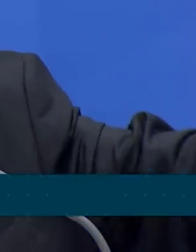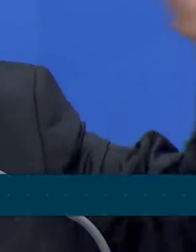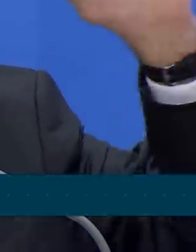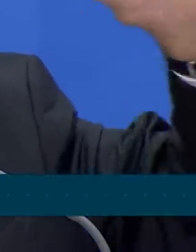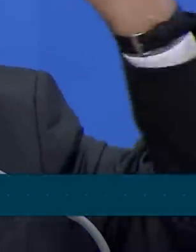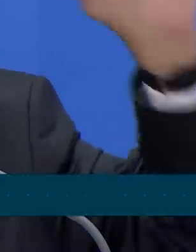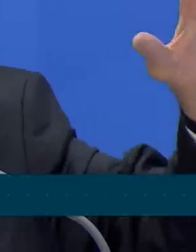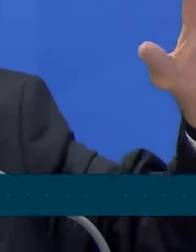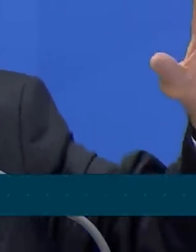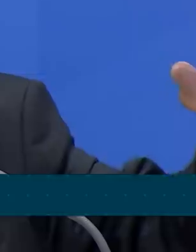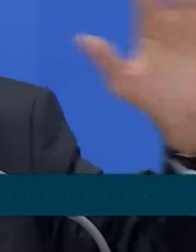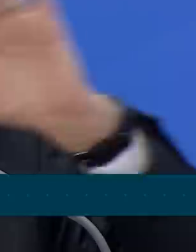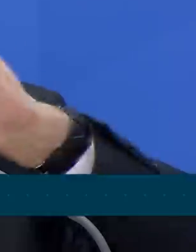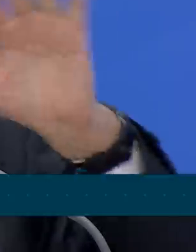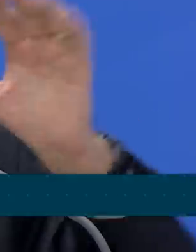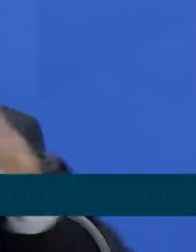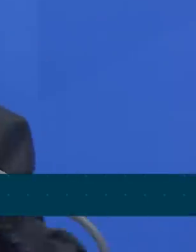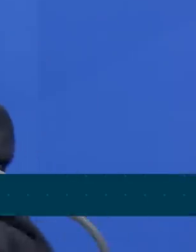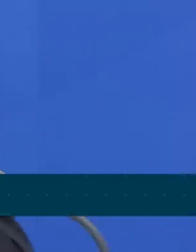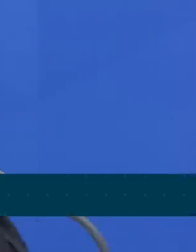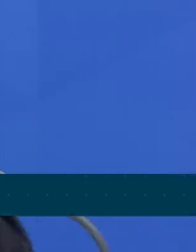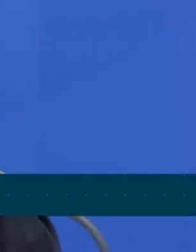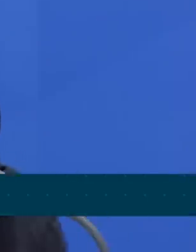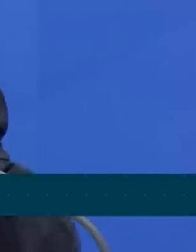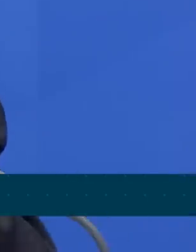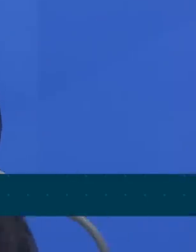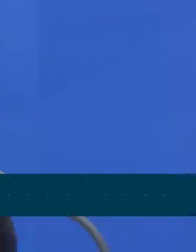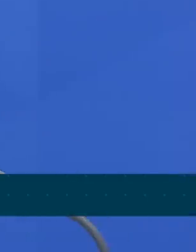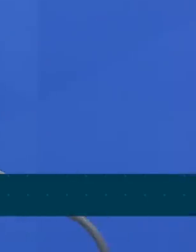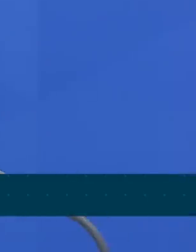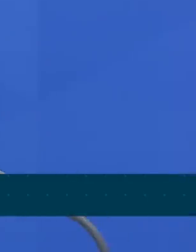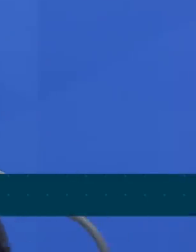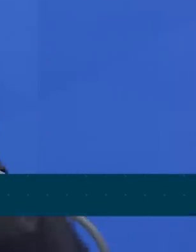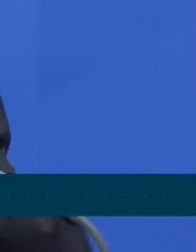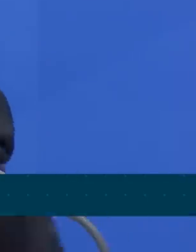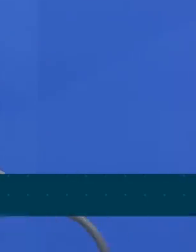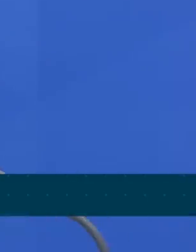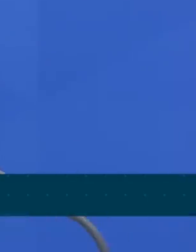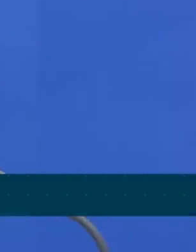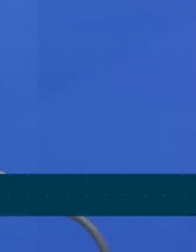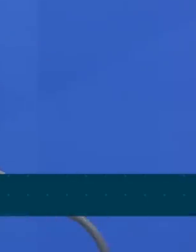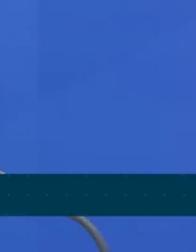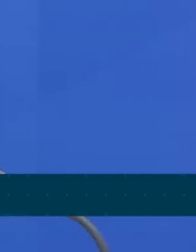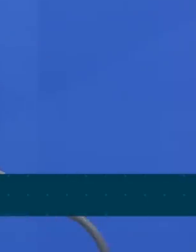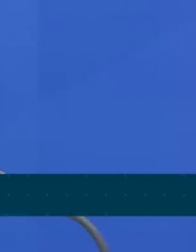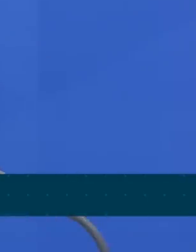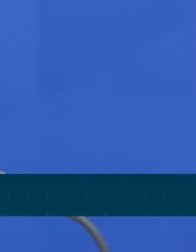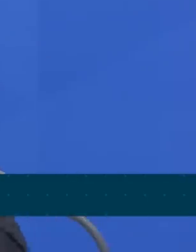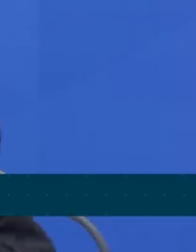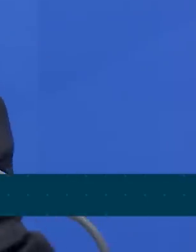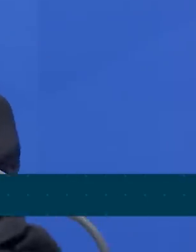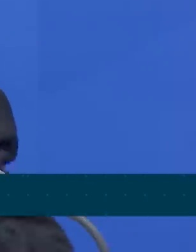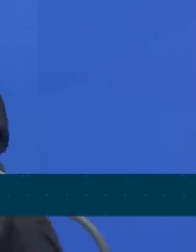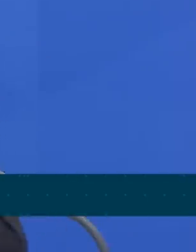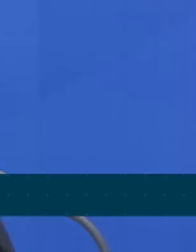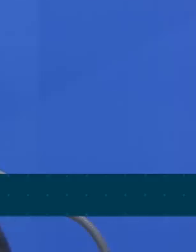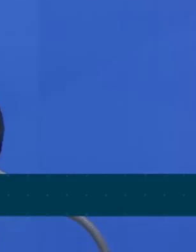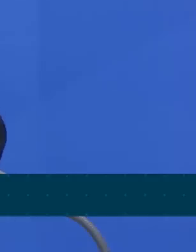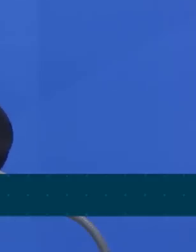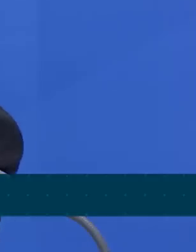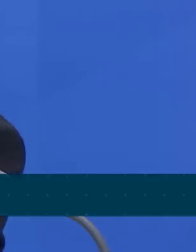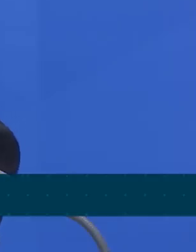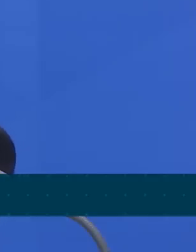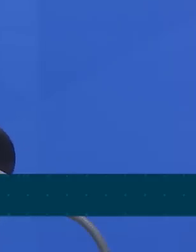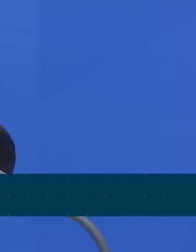o estado do amazonas é totalmente preservado o estudo que nós fizemos e eu já estava no departamento de ciência e tecnologia foi criado um